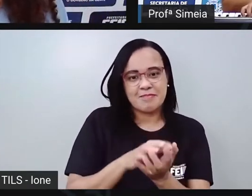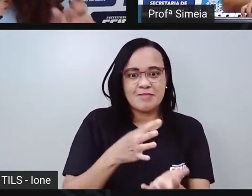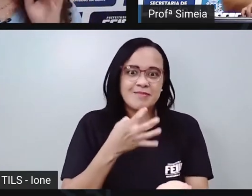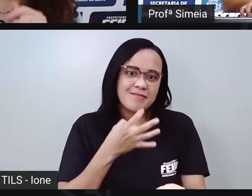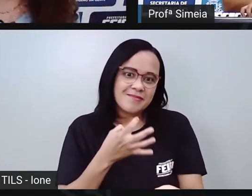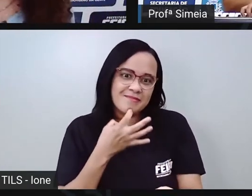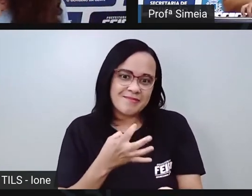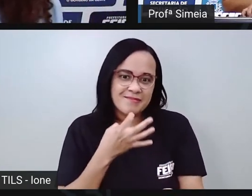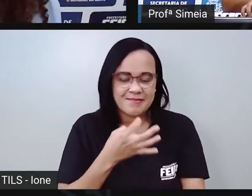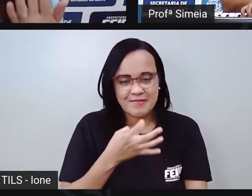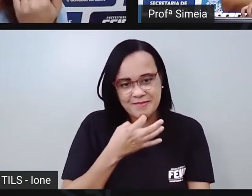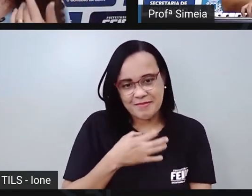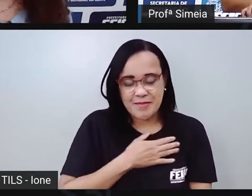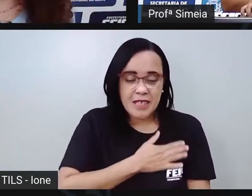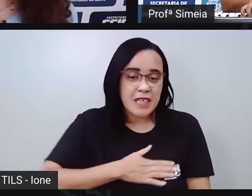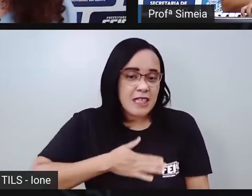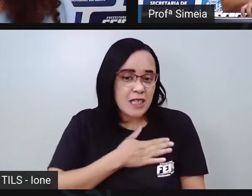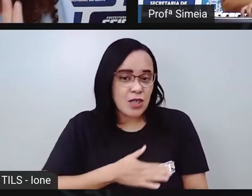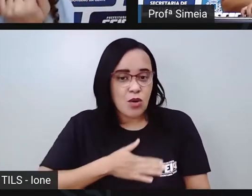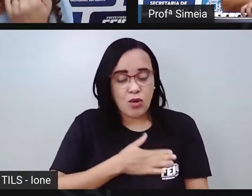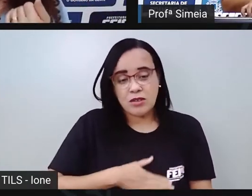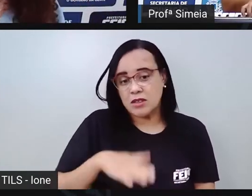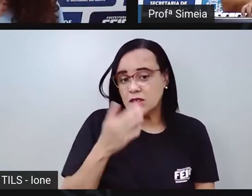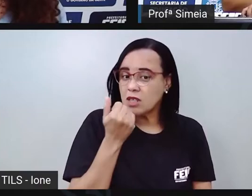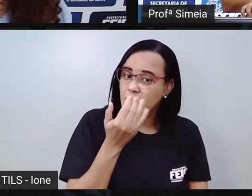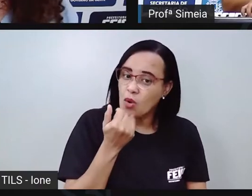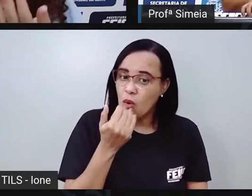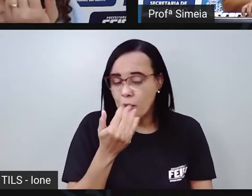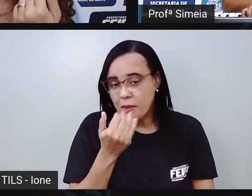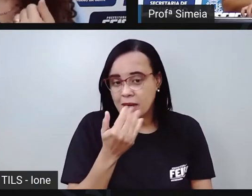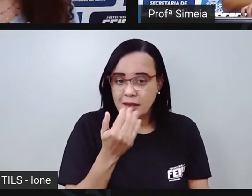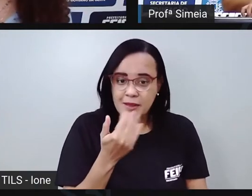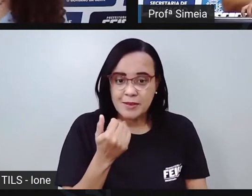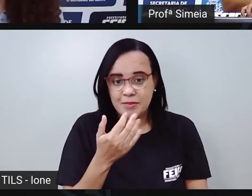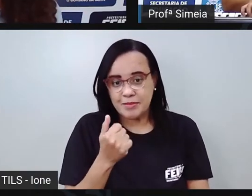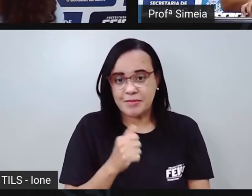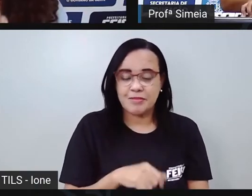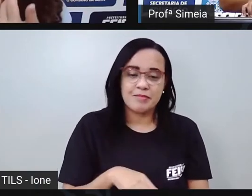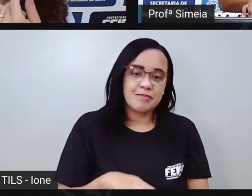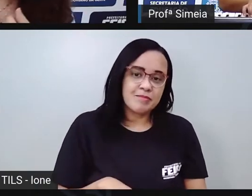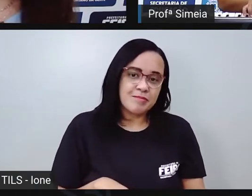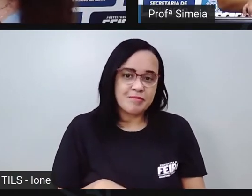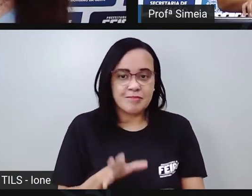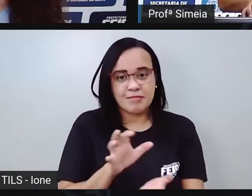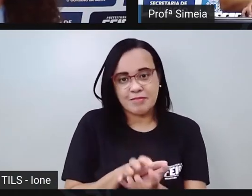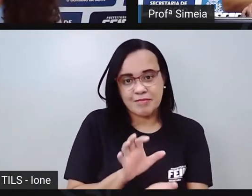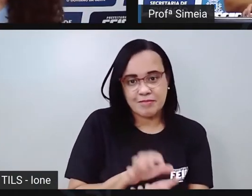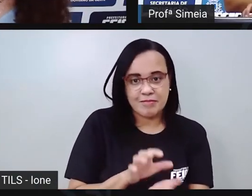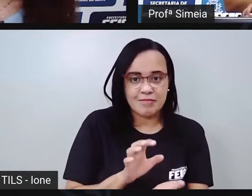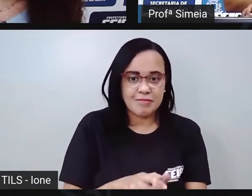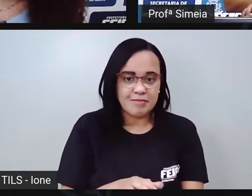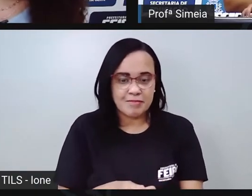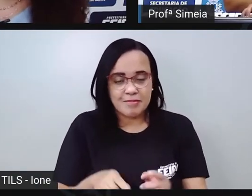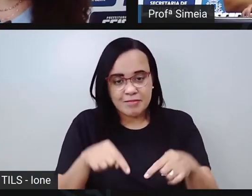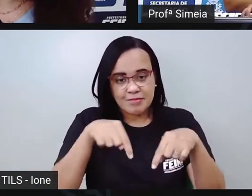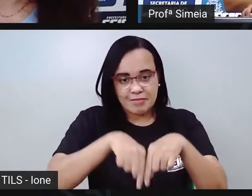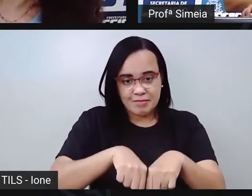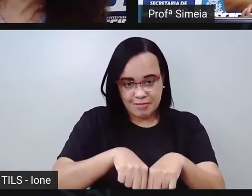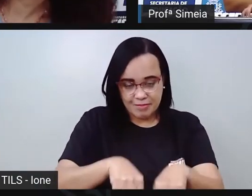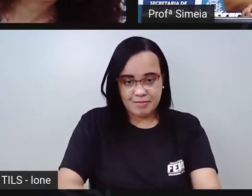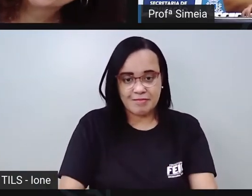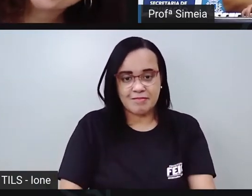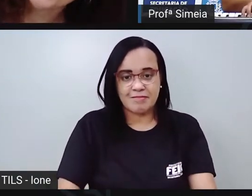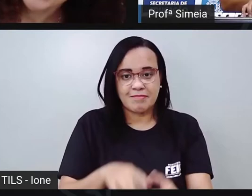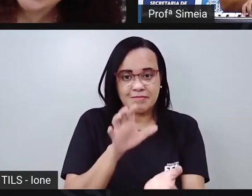conheço um jacaré que gosta de comer ele esconde o seu joelho